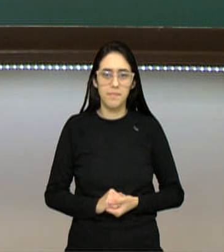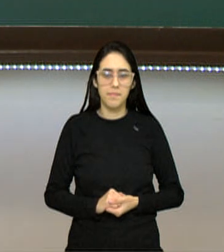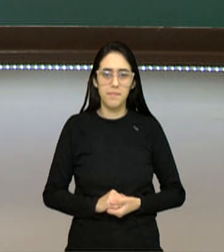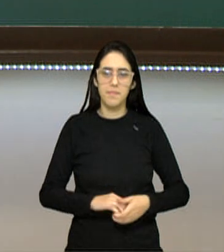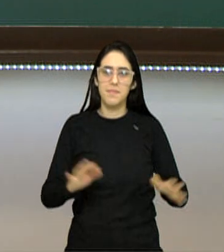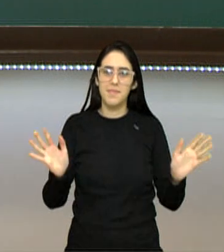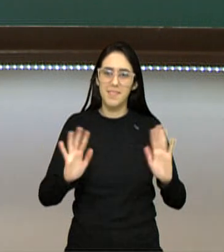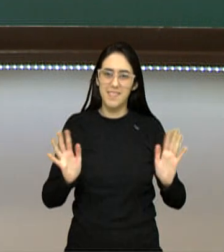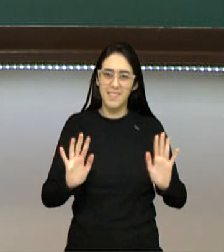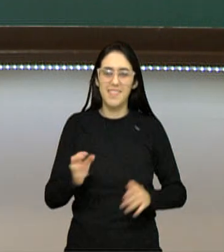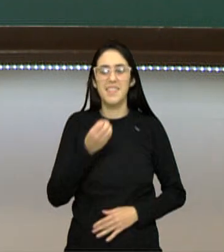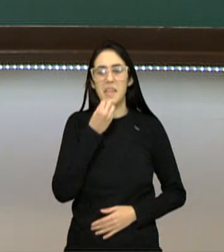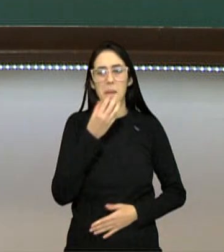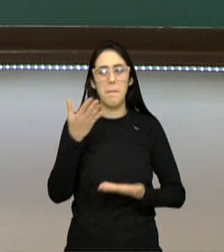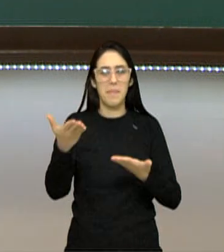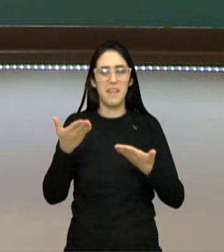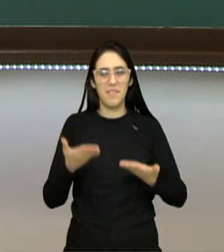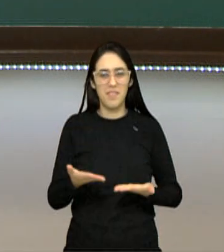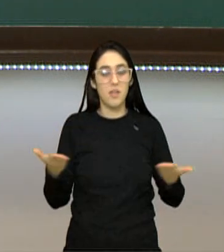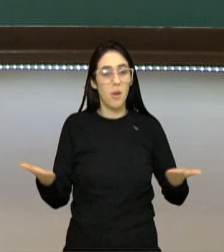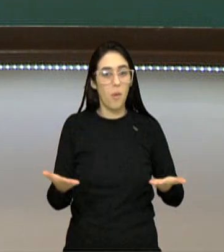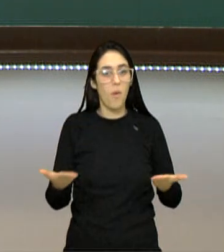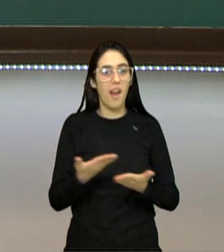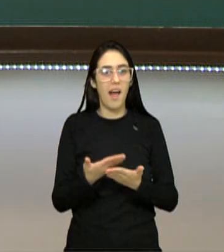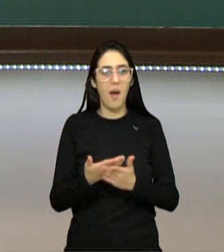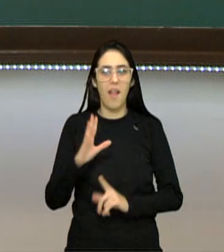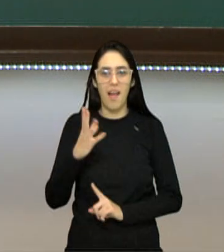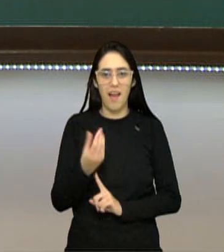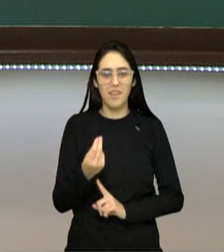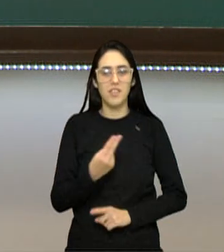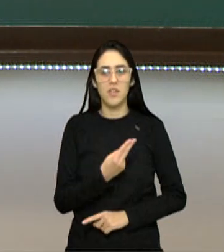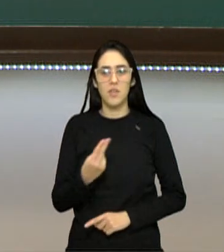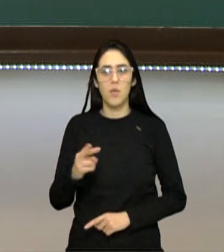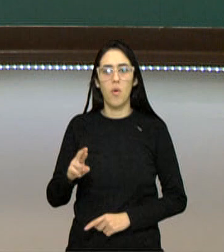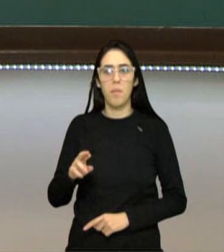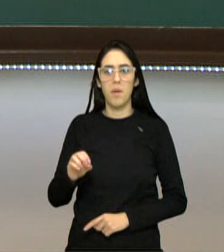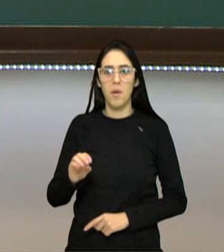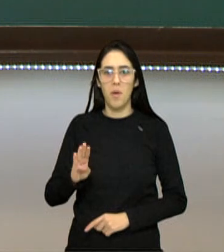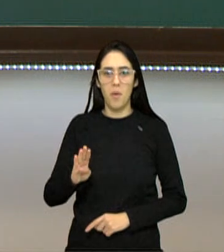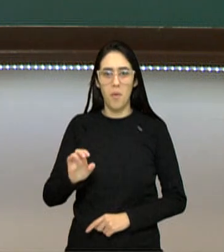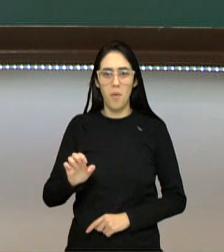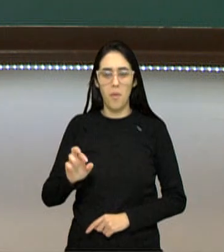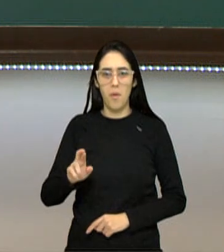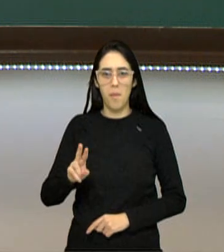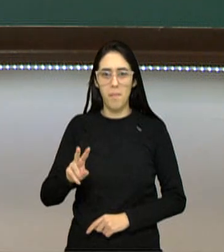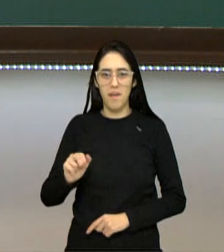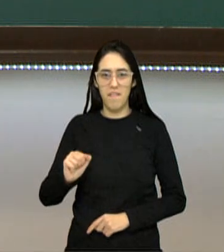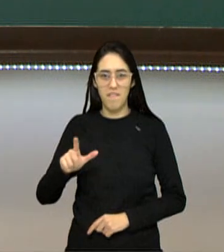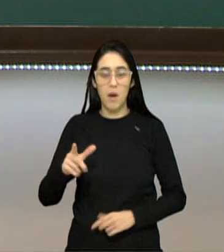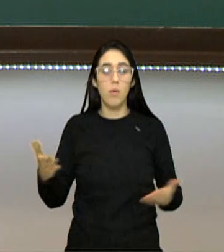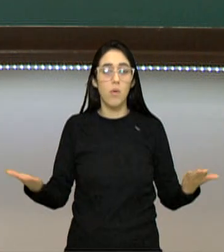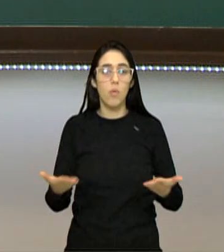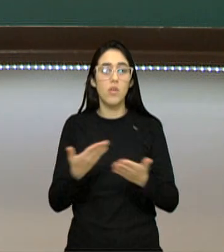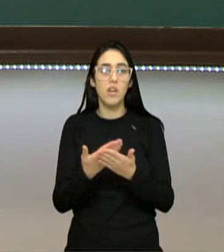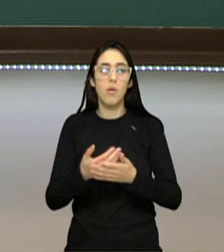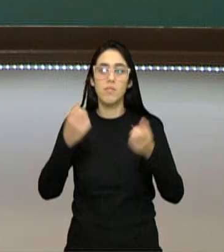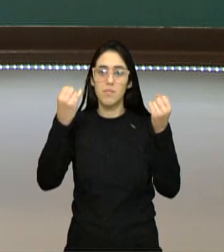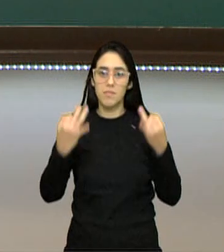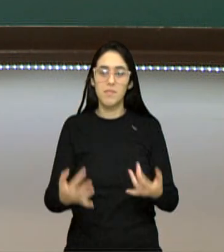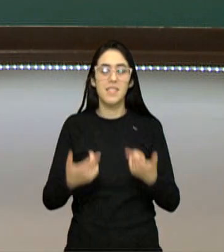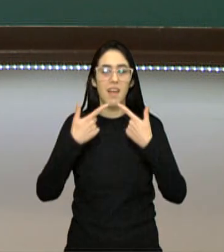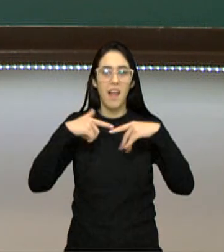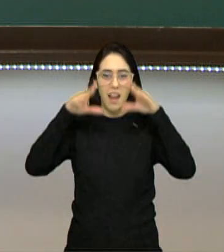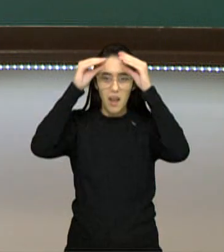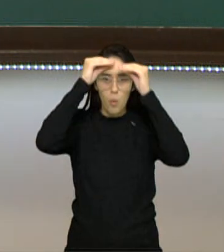Olá, sejam bem-vindos a mais uma aula de arte. Eu sou o professor Roberval Carvalho e nesta aula nós iremos falar sobre a linguagem